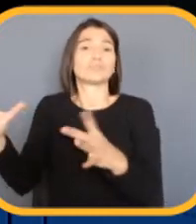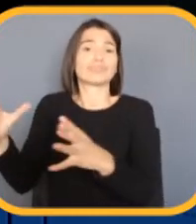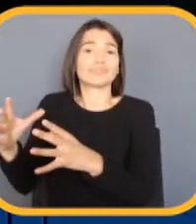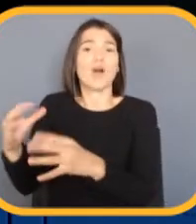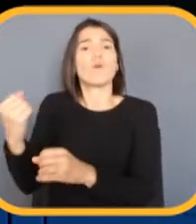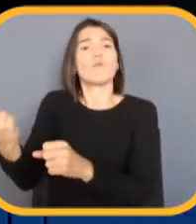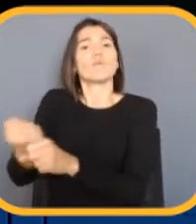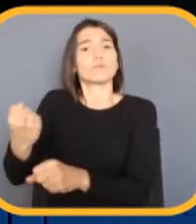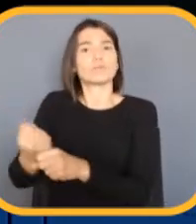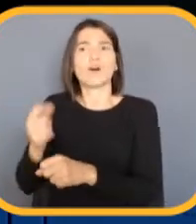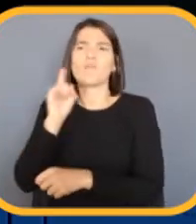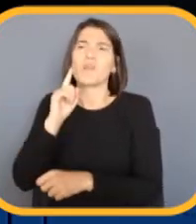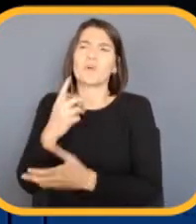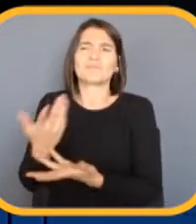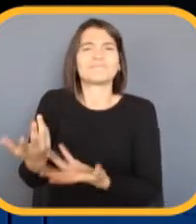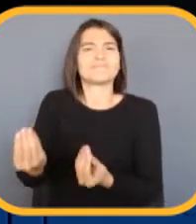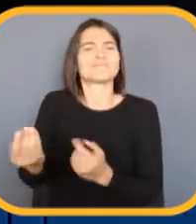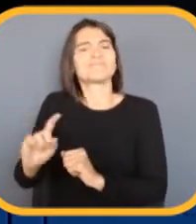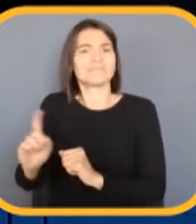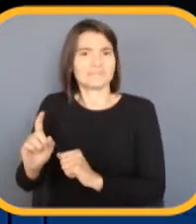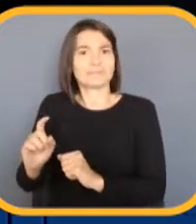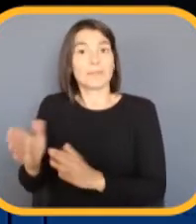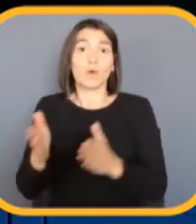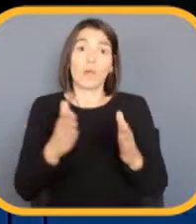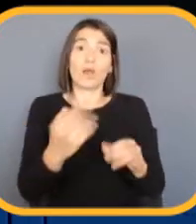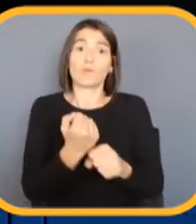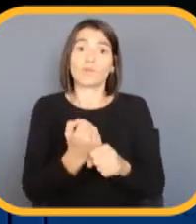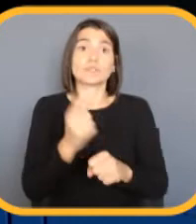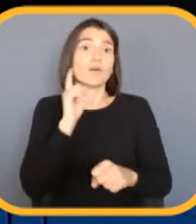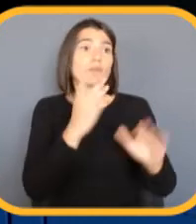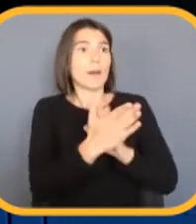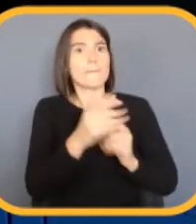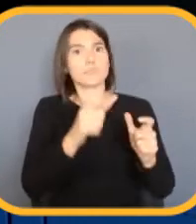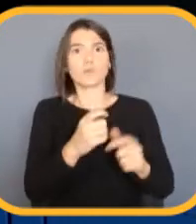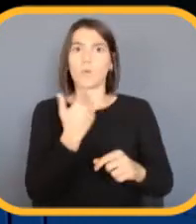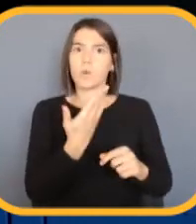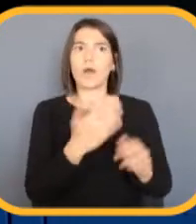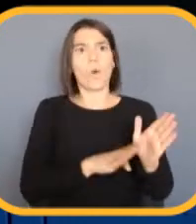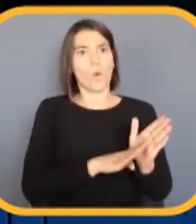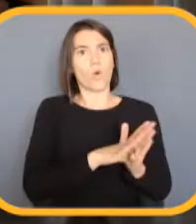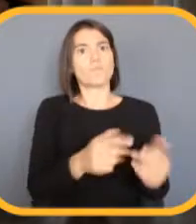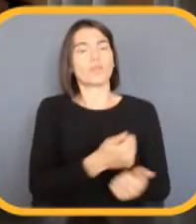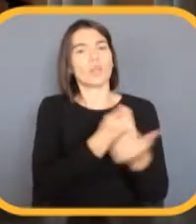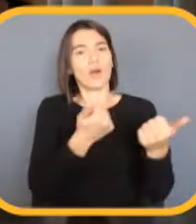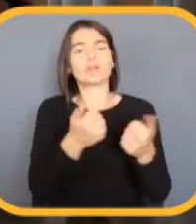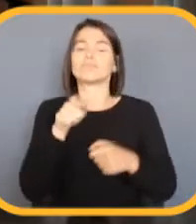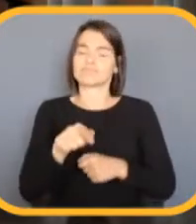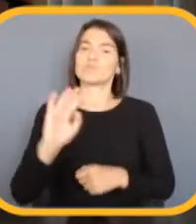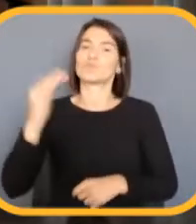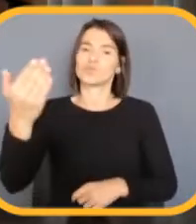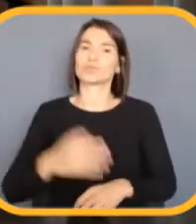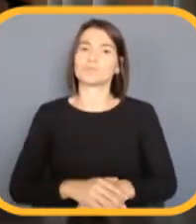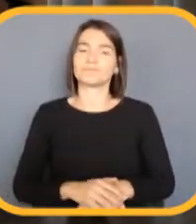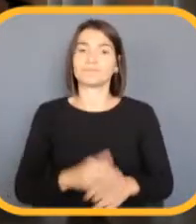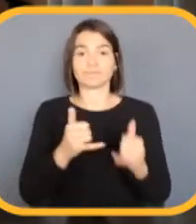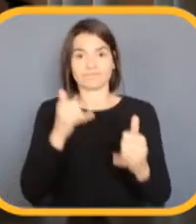destruir não só postos de trabalho, mas funções de pouco valor acrescentado. Mas está a construir funções e postos de trabalho de maior valor acrescentado. E é isto